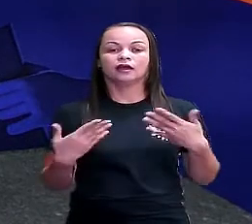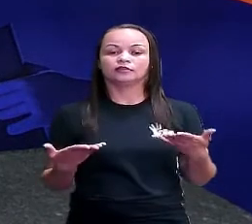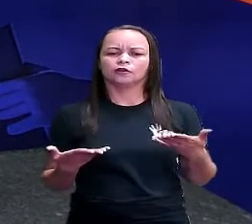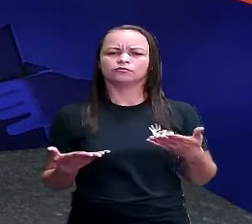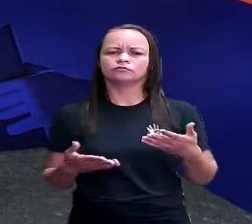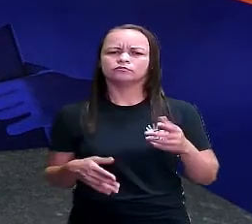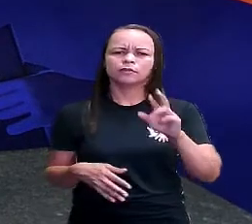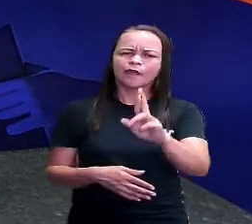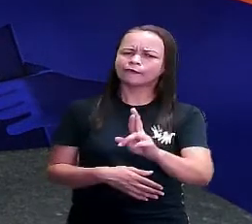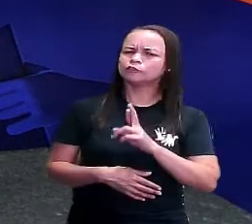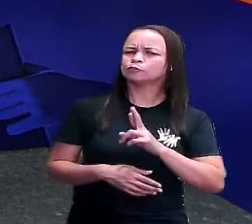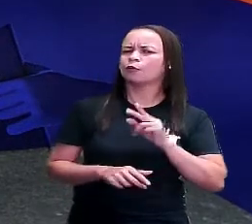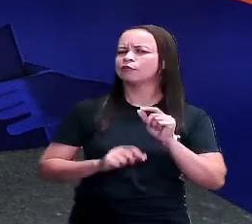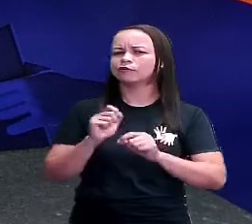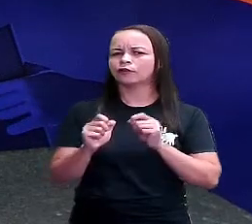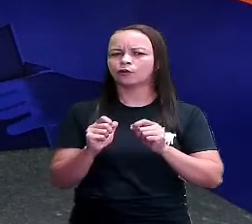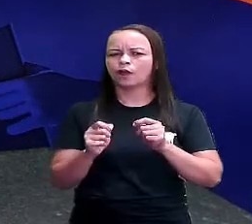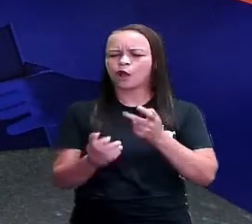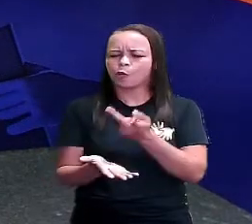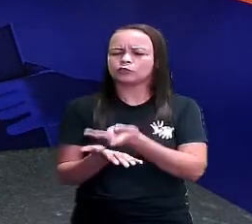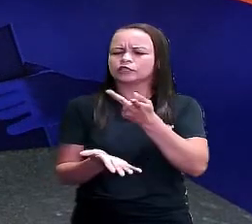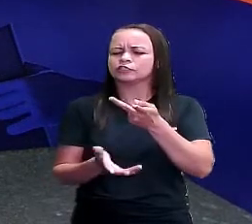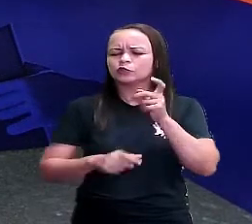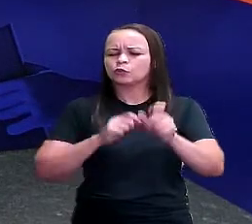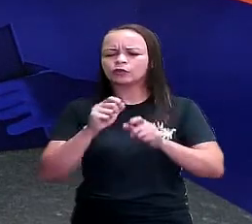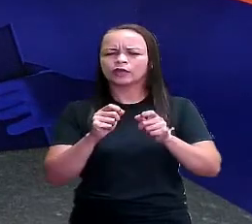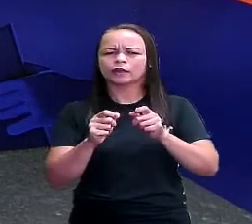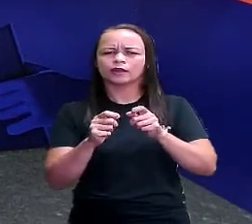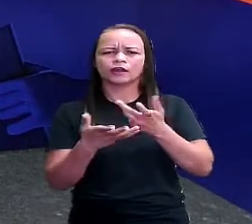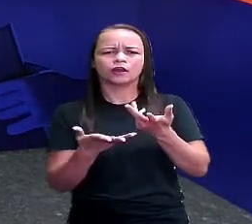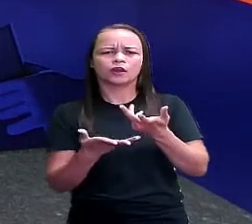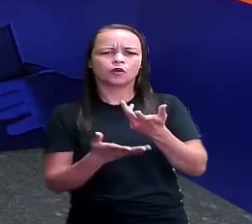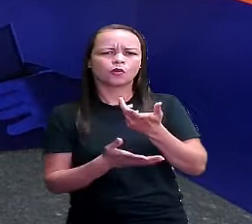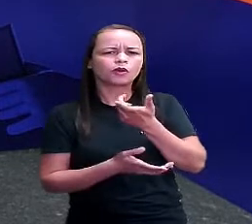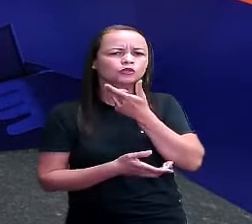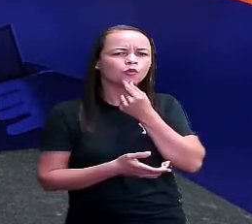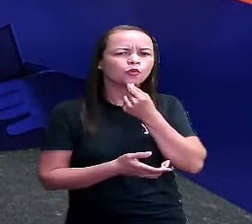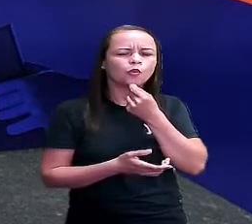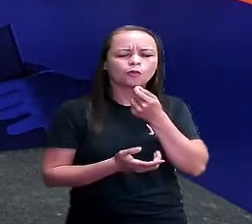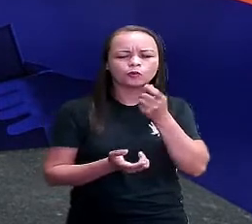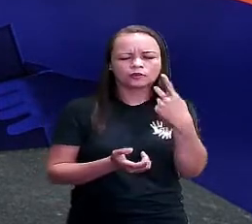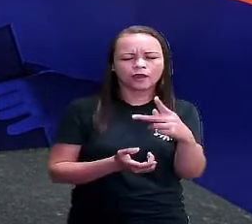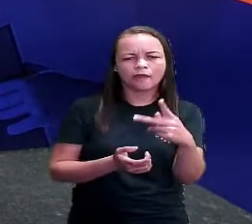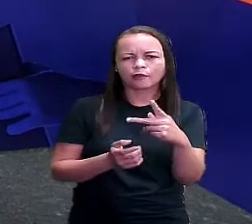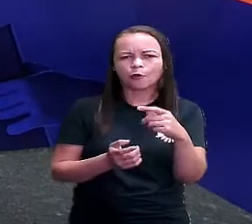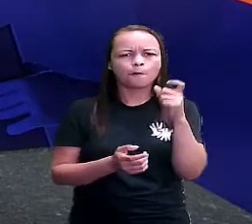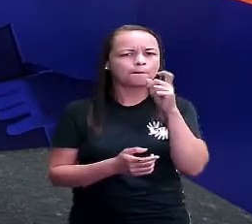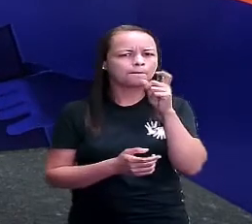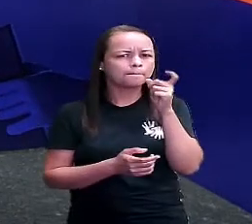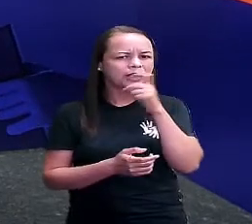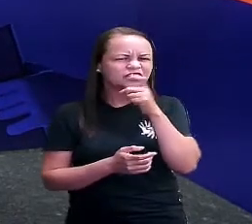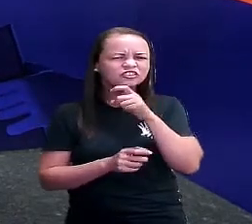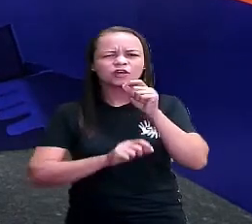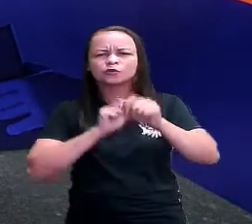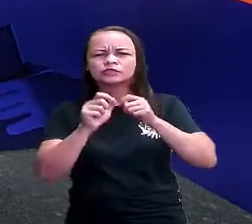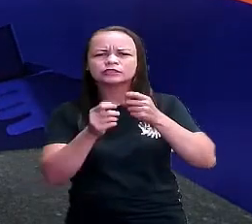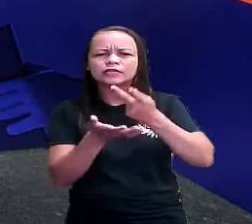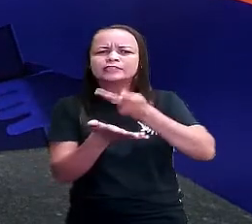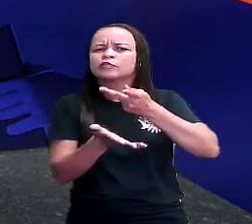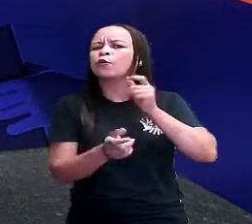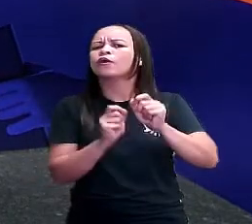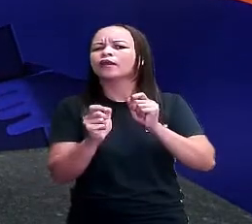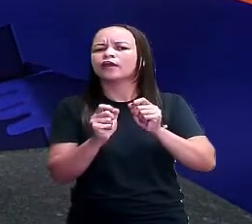é que acontecia quando o boneco mentia? Vocês sabem? O nariz dele ficava, ó,